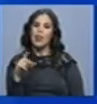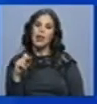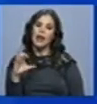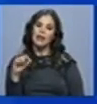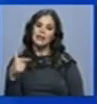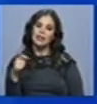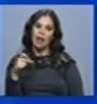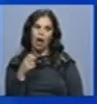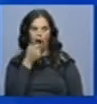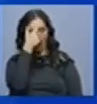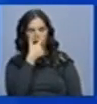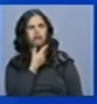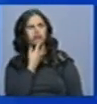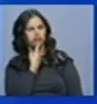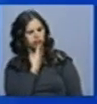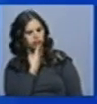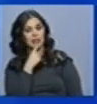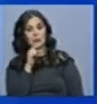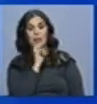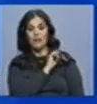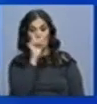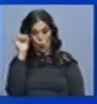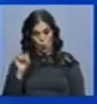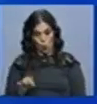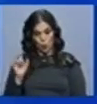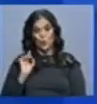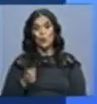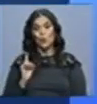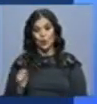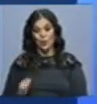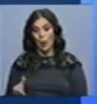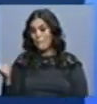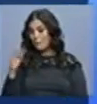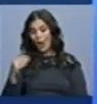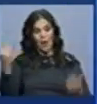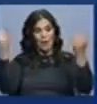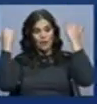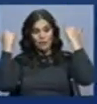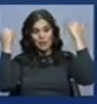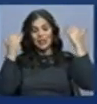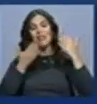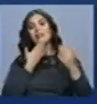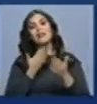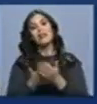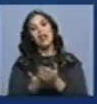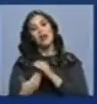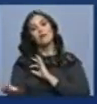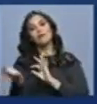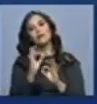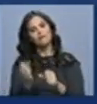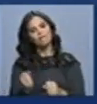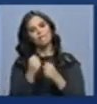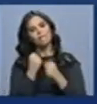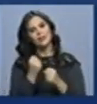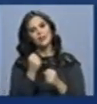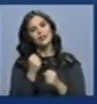história. E o que foi anunciado também hoje foram mais dados que permitem construir com mais solidez uma teoria